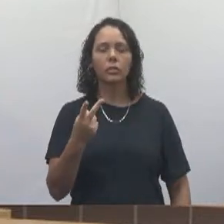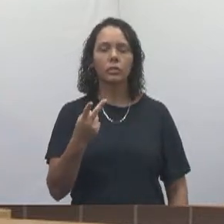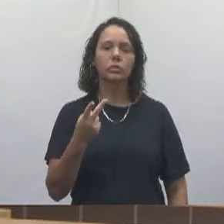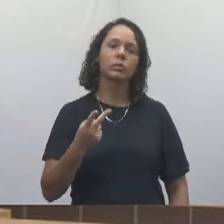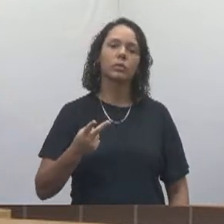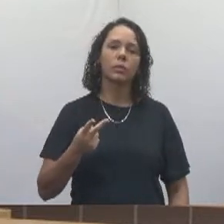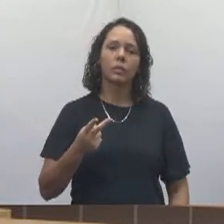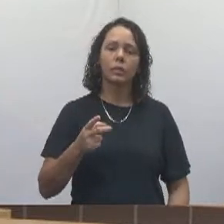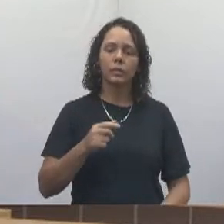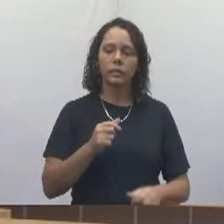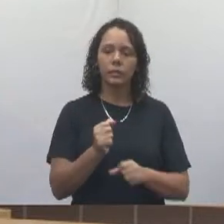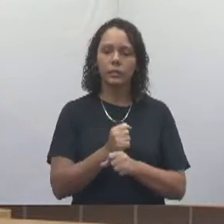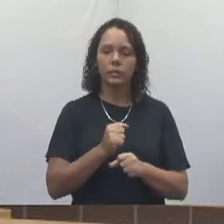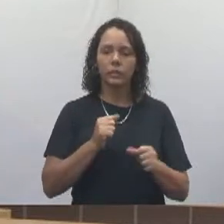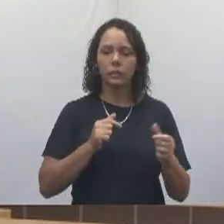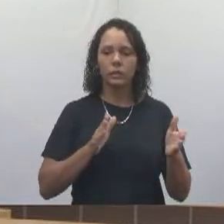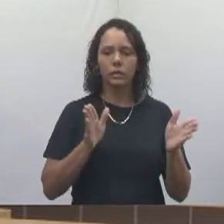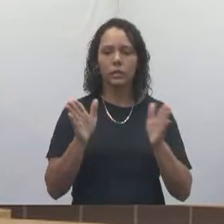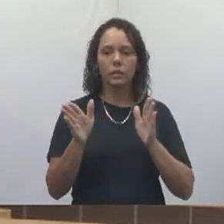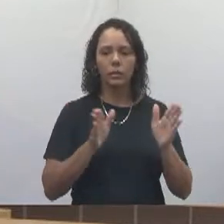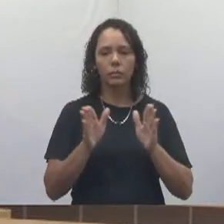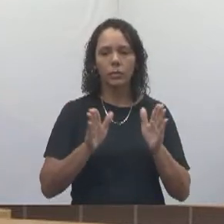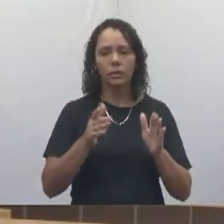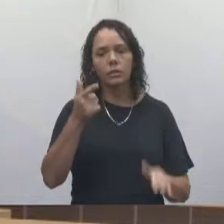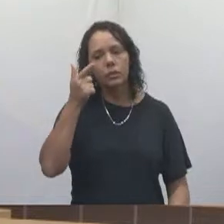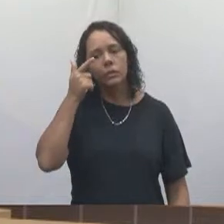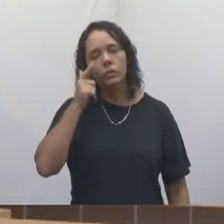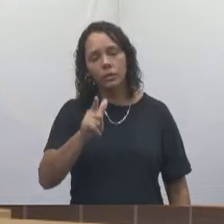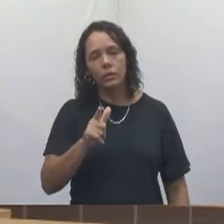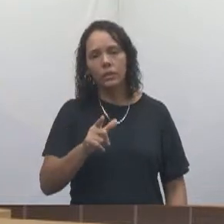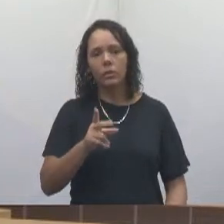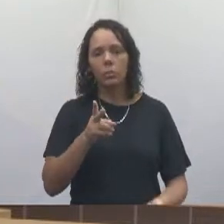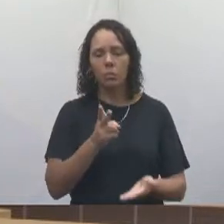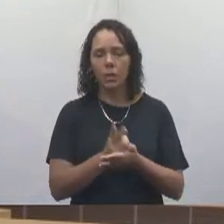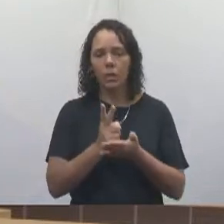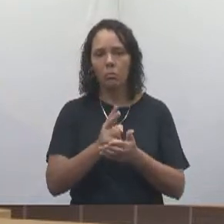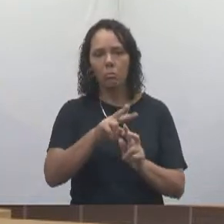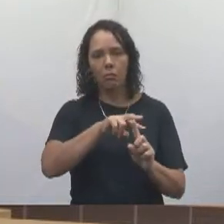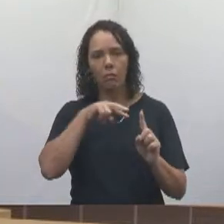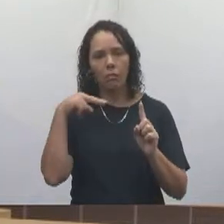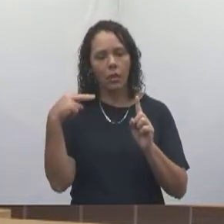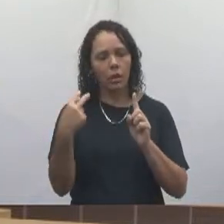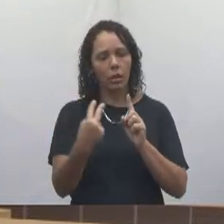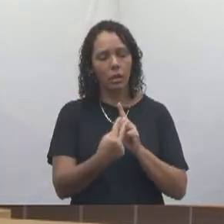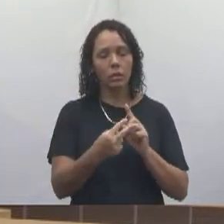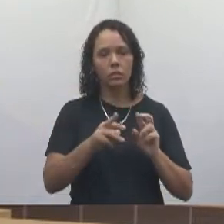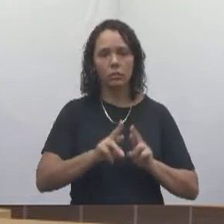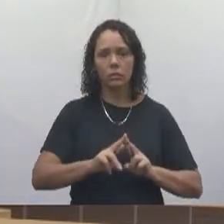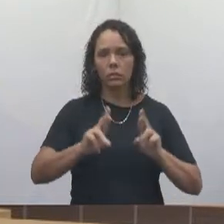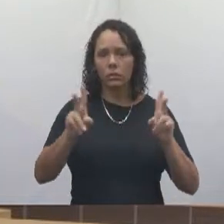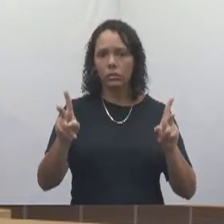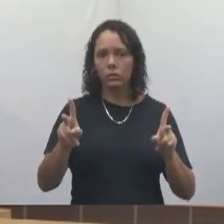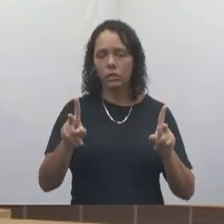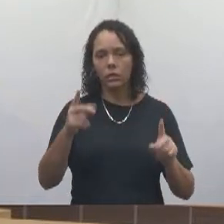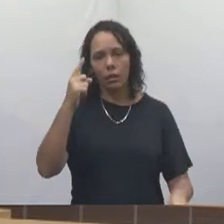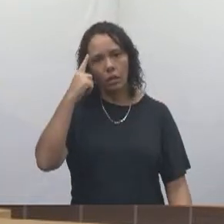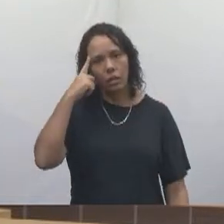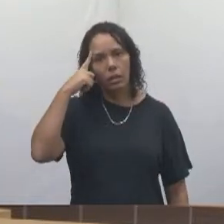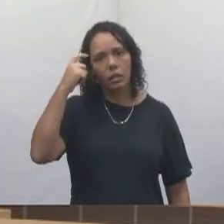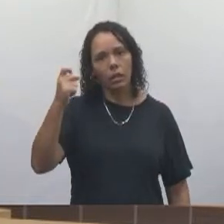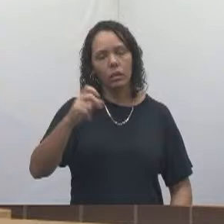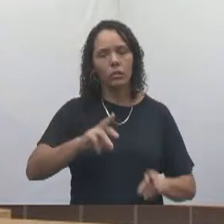postos políticos diferentes, apesar de termos pontos de vista políticos e ideias sobre vários assuntos diferentes, mas nós